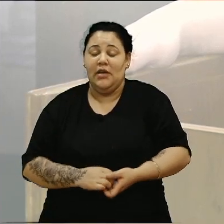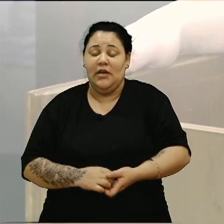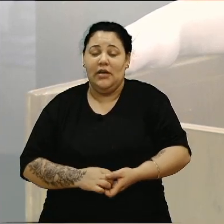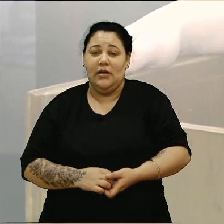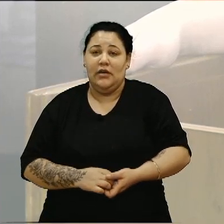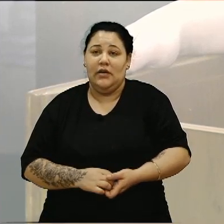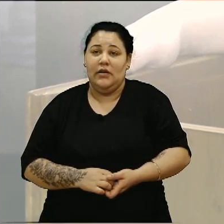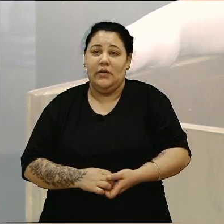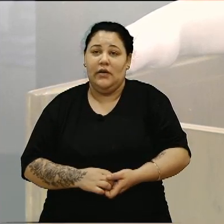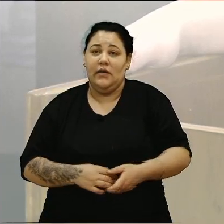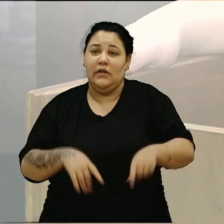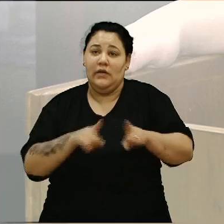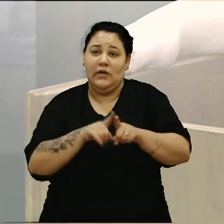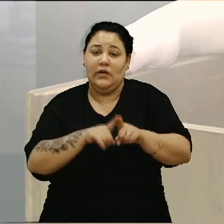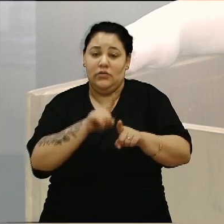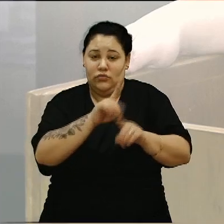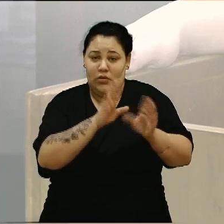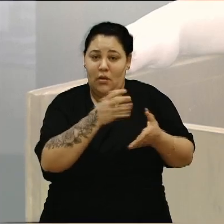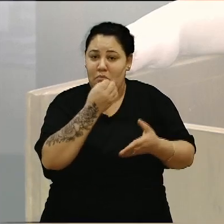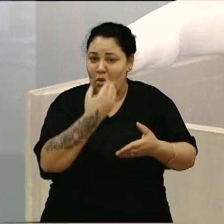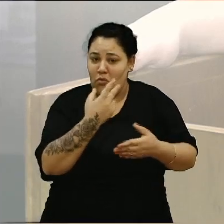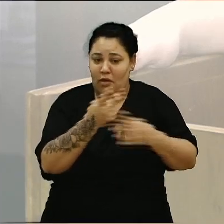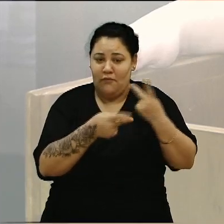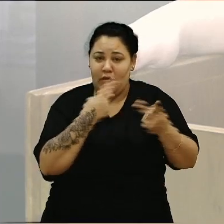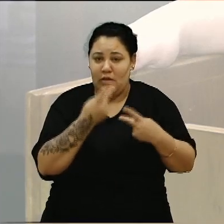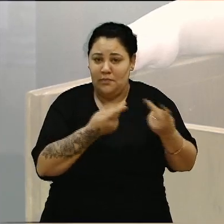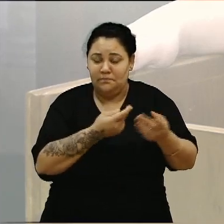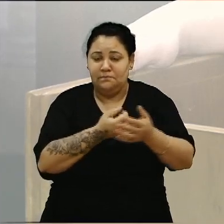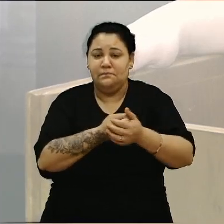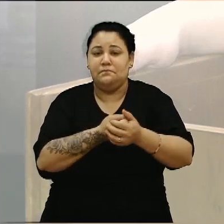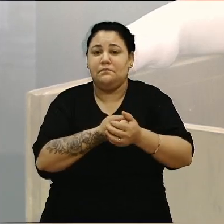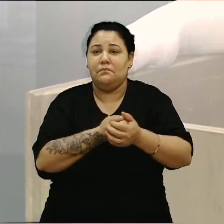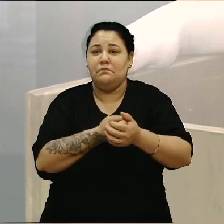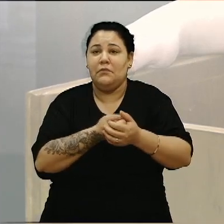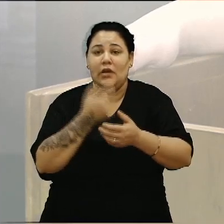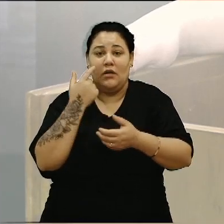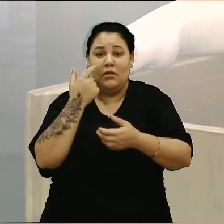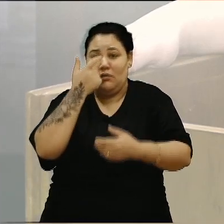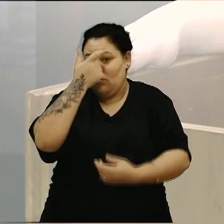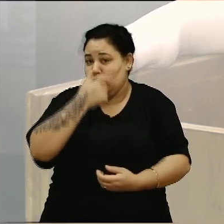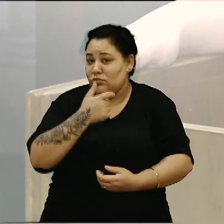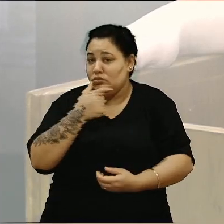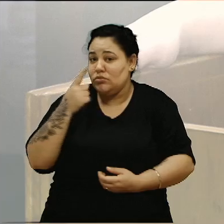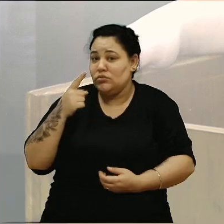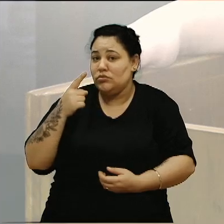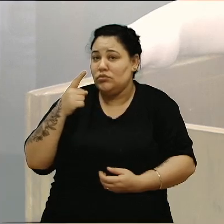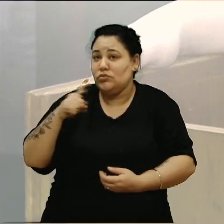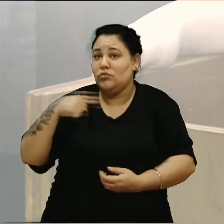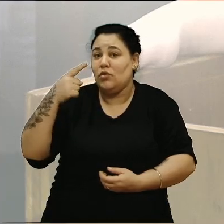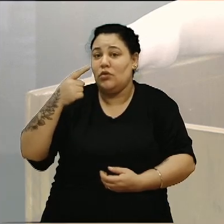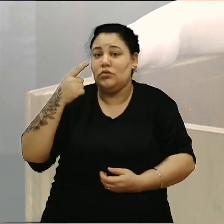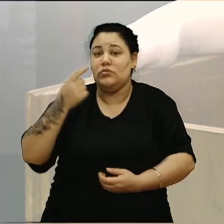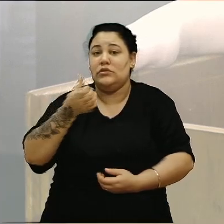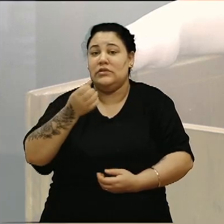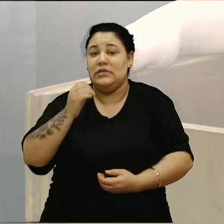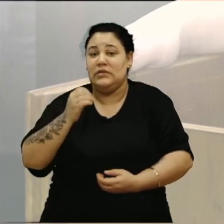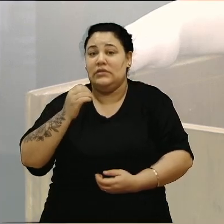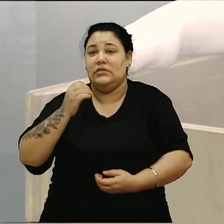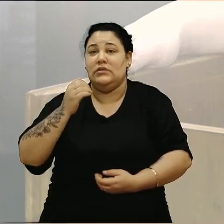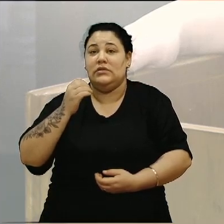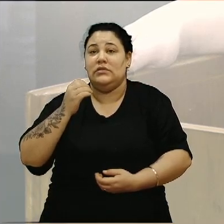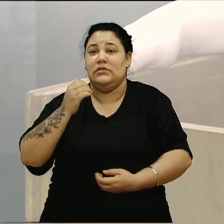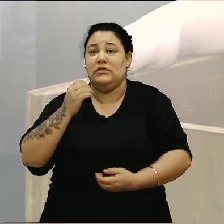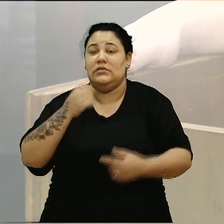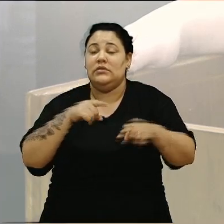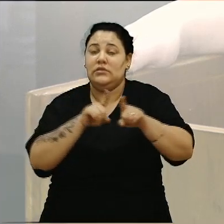vereador Lucas, o senhor foi muito bem na fala, nós vamos passar, acho que agora, os próximos 60 dias, porque eles não estão preocupados com a Câmara